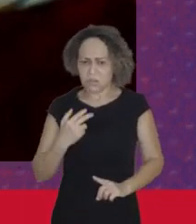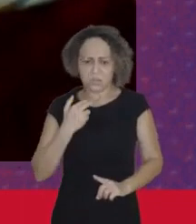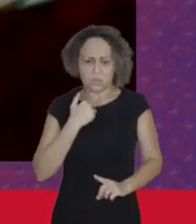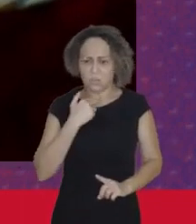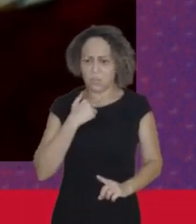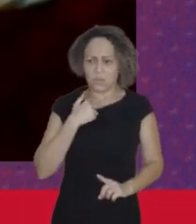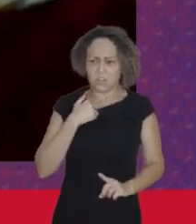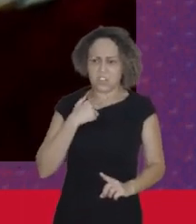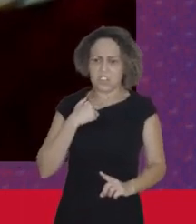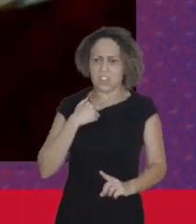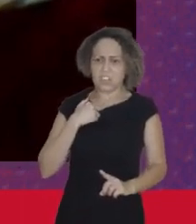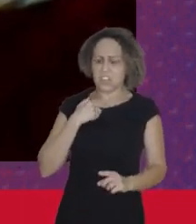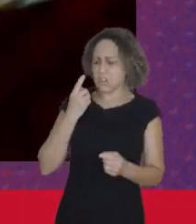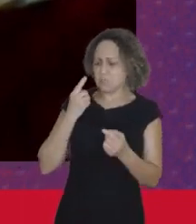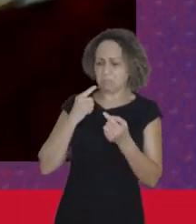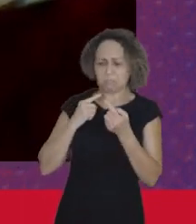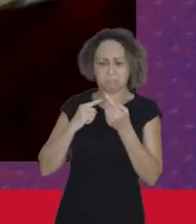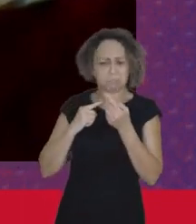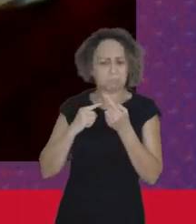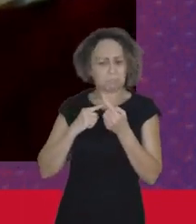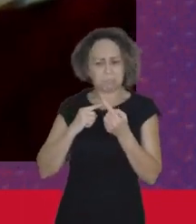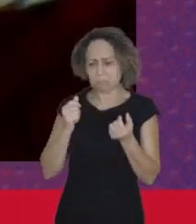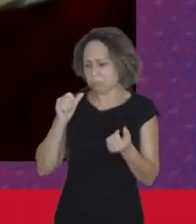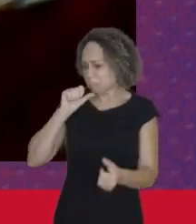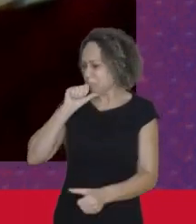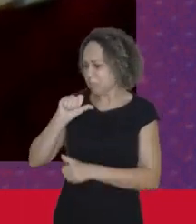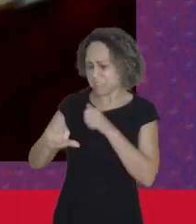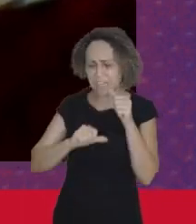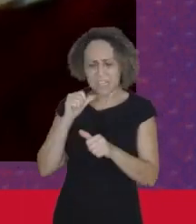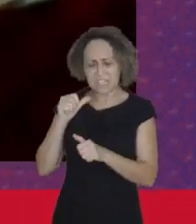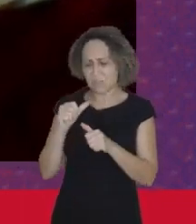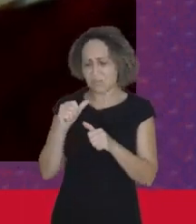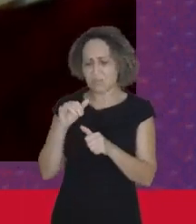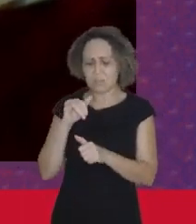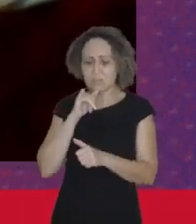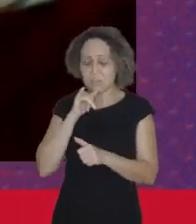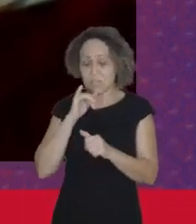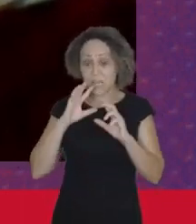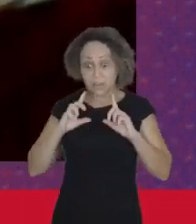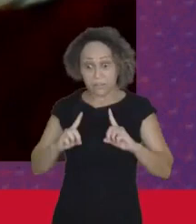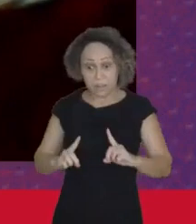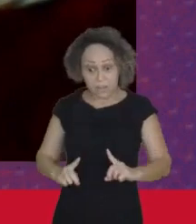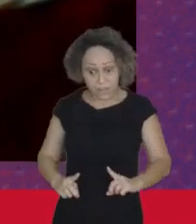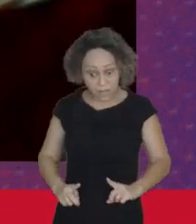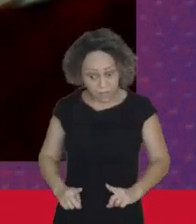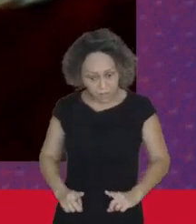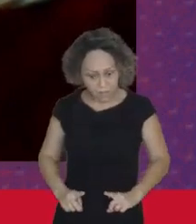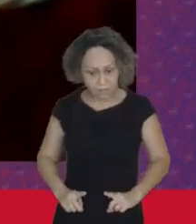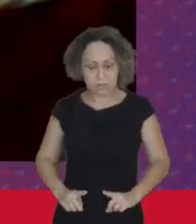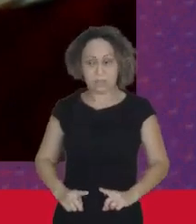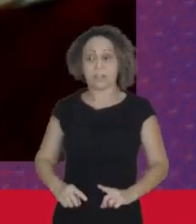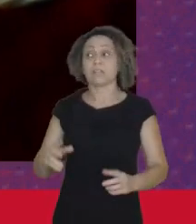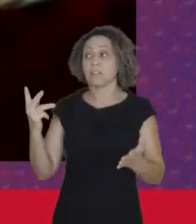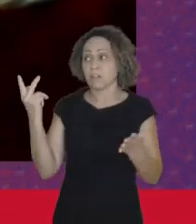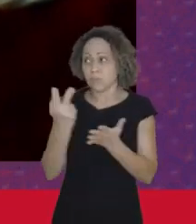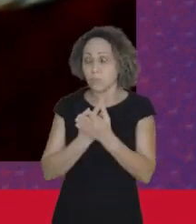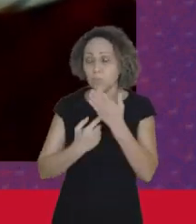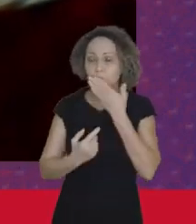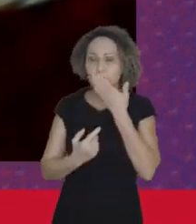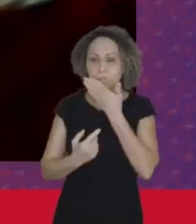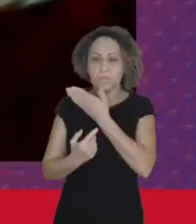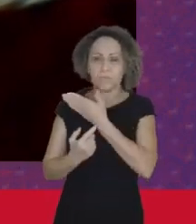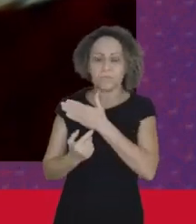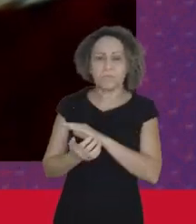revertido. Era a teoria inatista, ou seja, a deficiência, quando